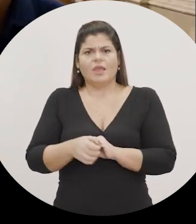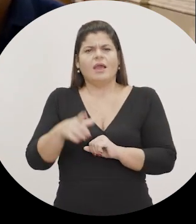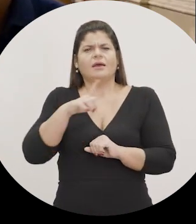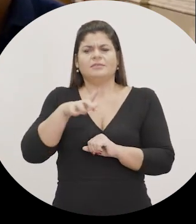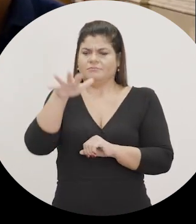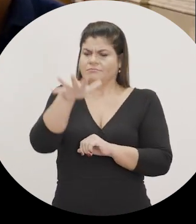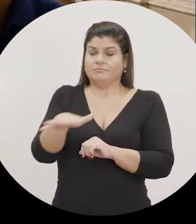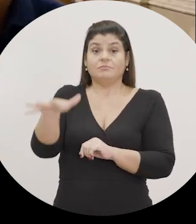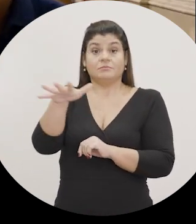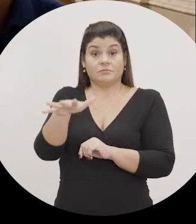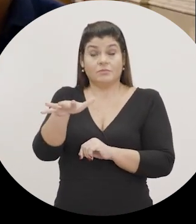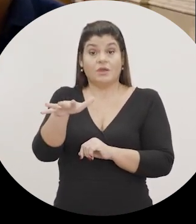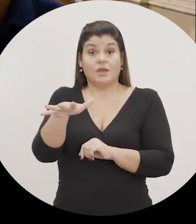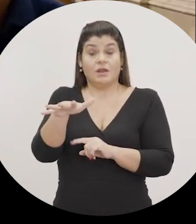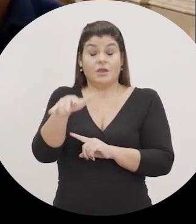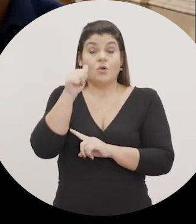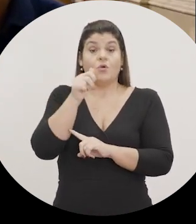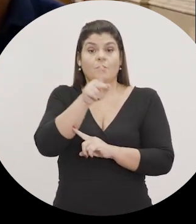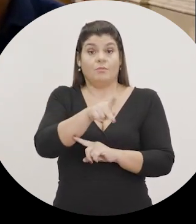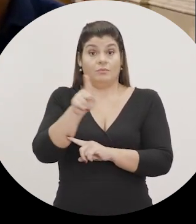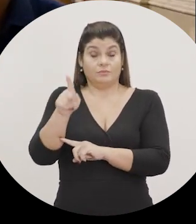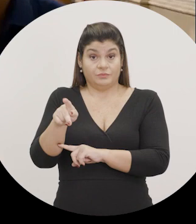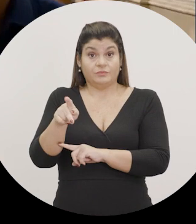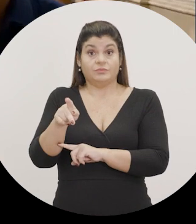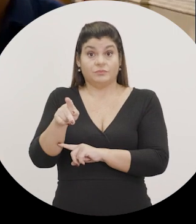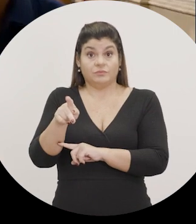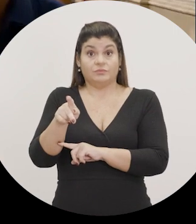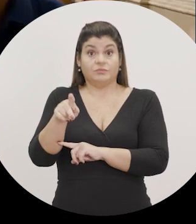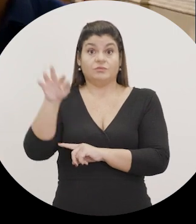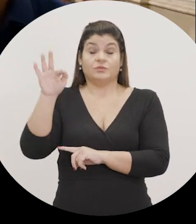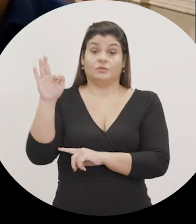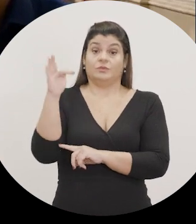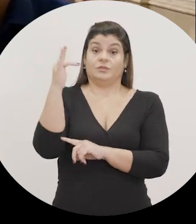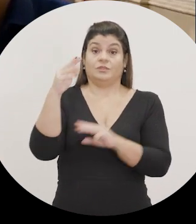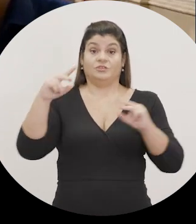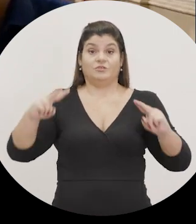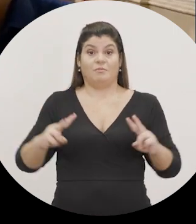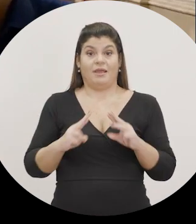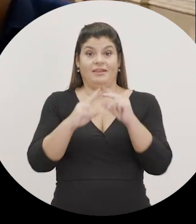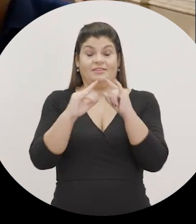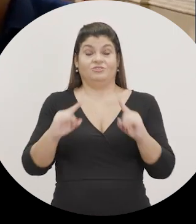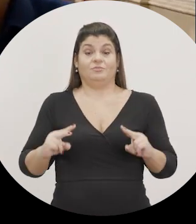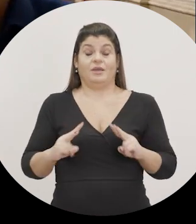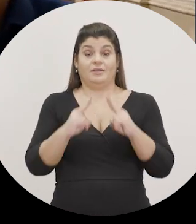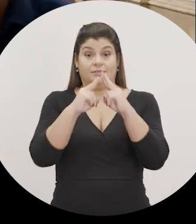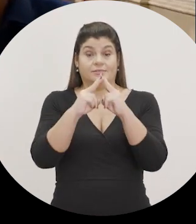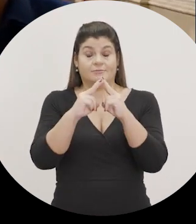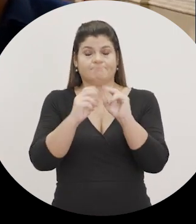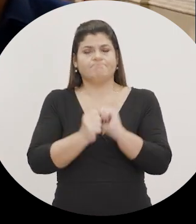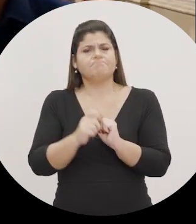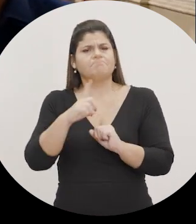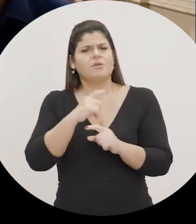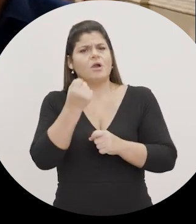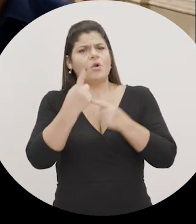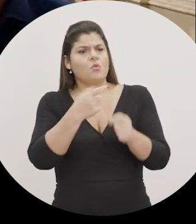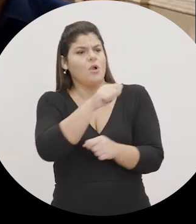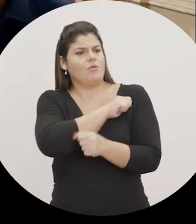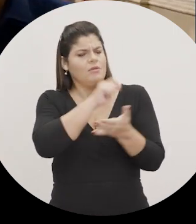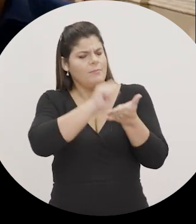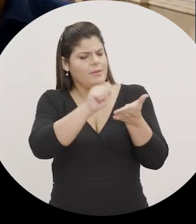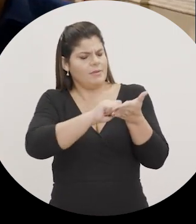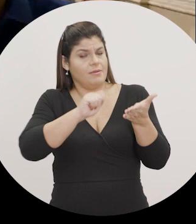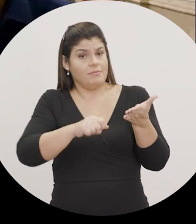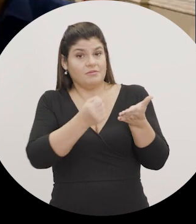numa classe de uma professora lá, parisiense. Bom, algumas alunas anotaram algumas